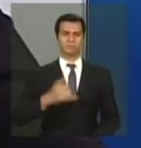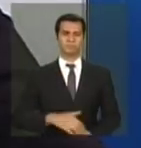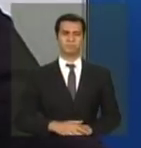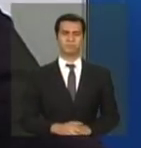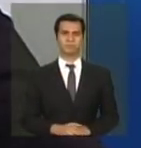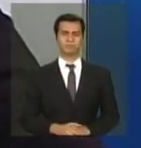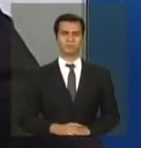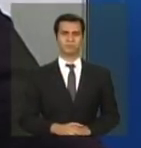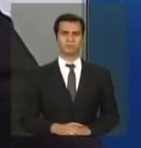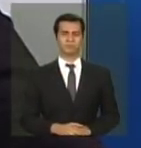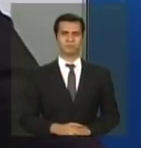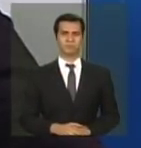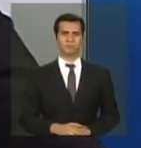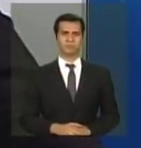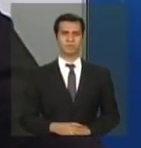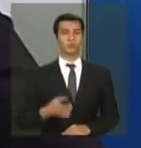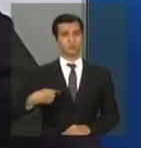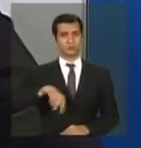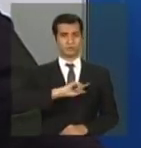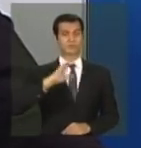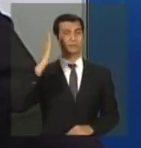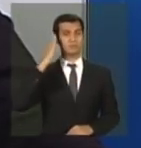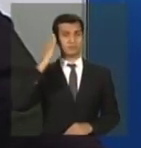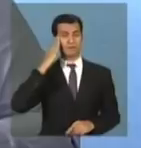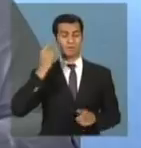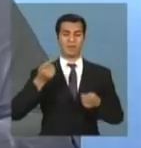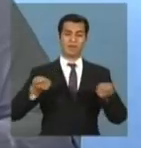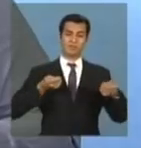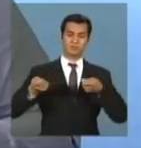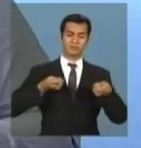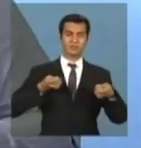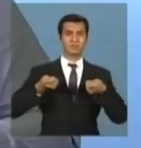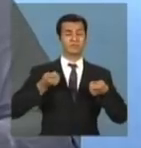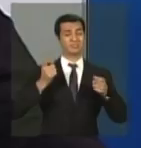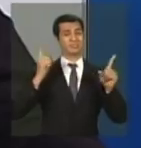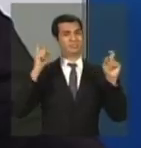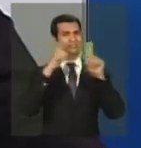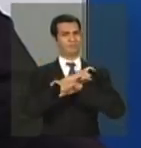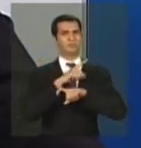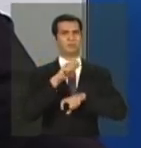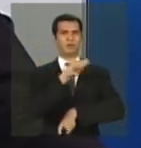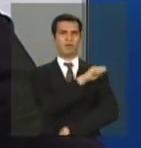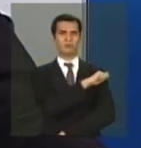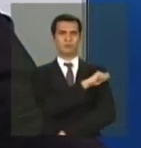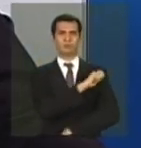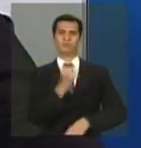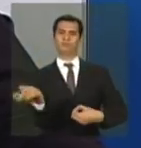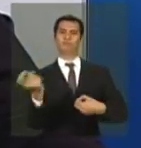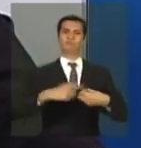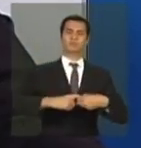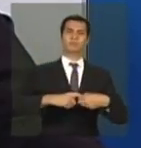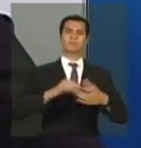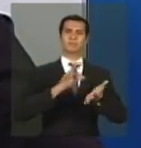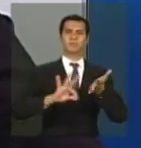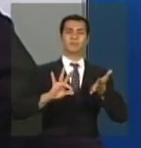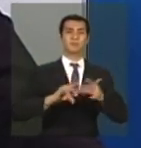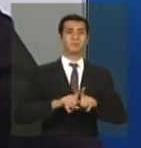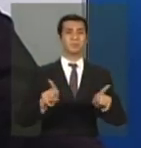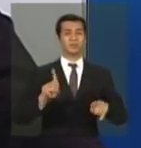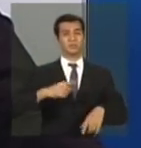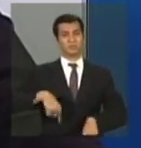A gente sabe que administrativamente é difícil receber neste período do ano, mas eu acho que temos é que